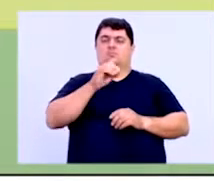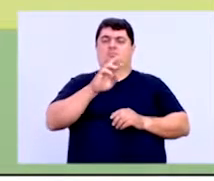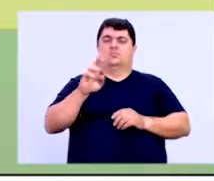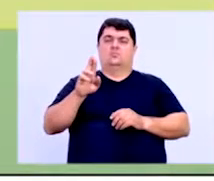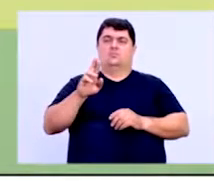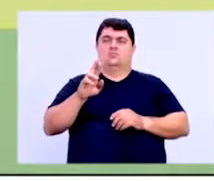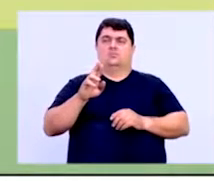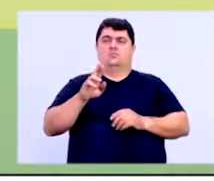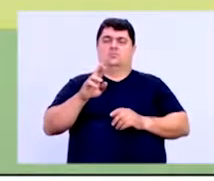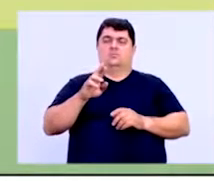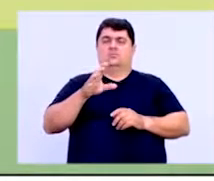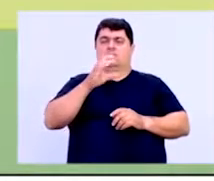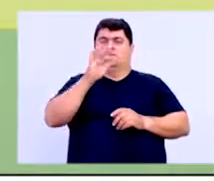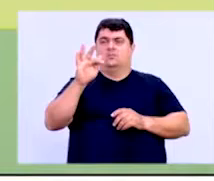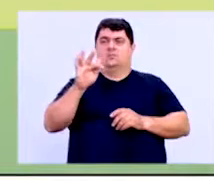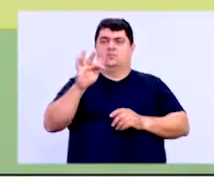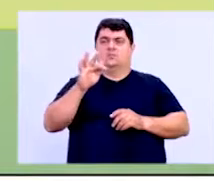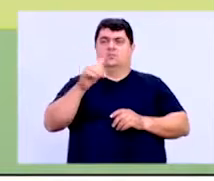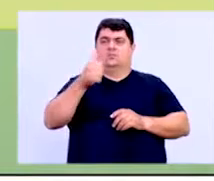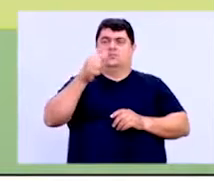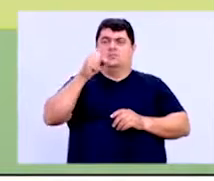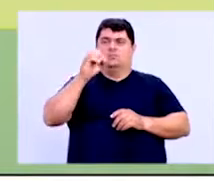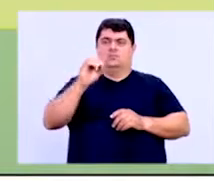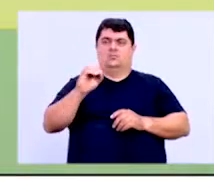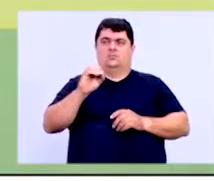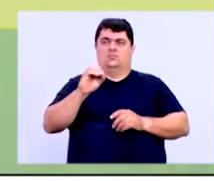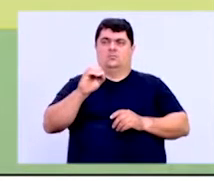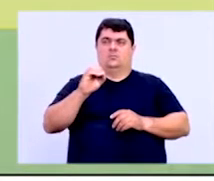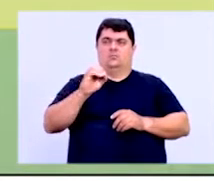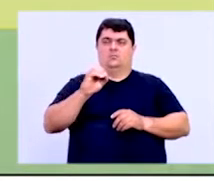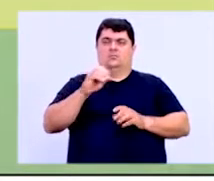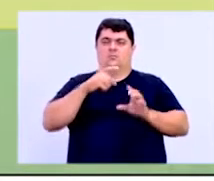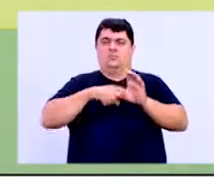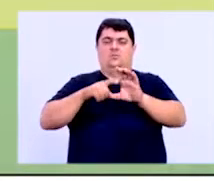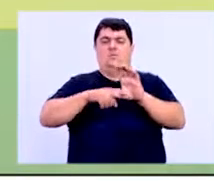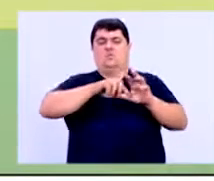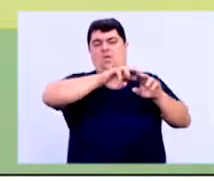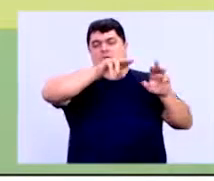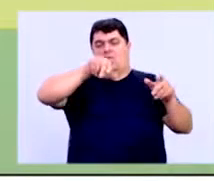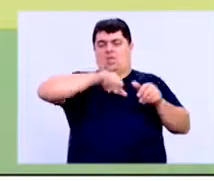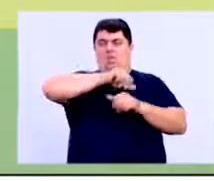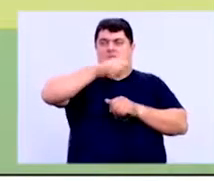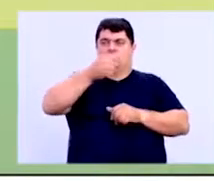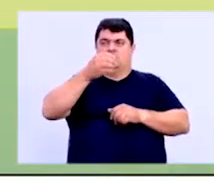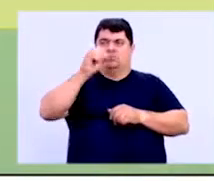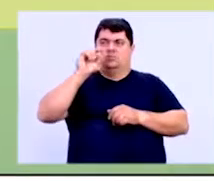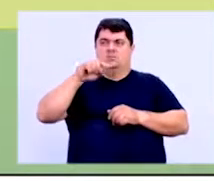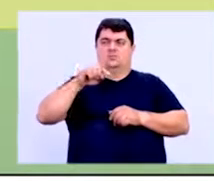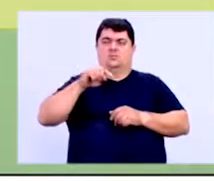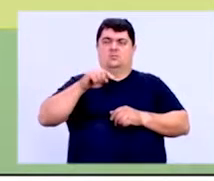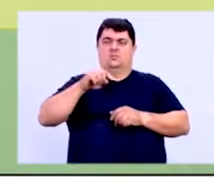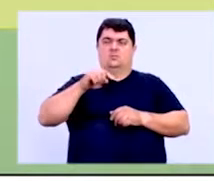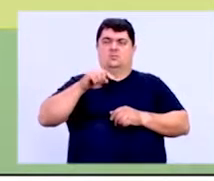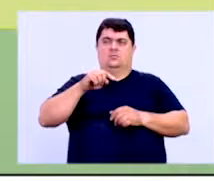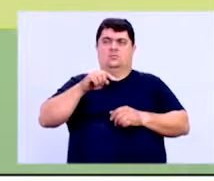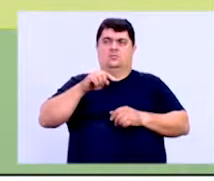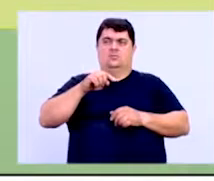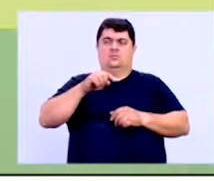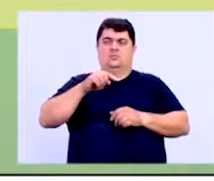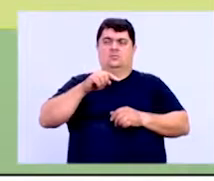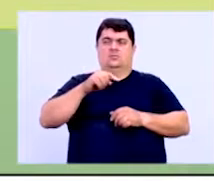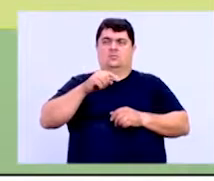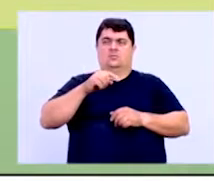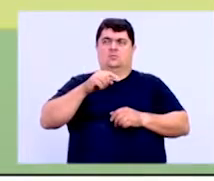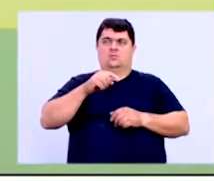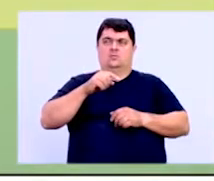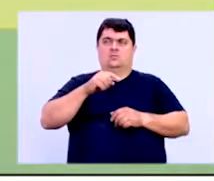R$100. Custo fixo, 180. Despesas variáveis, 60 mil. Custos variáveis, R$40